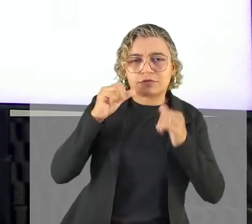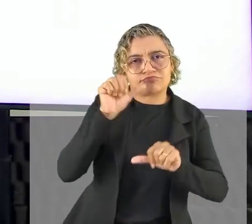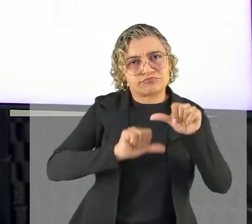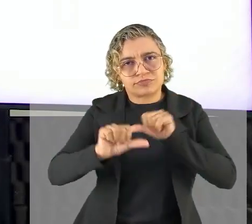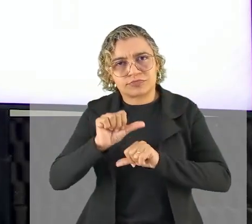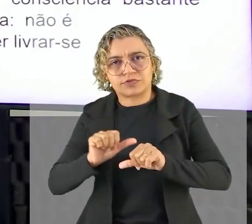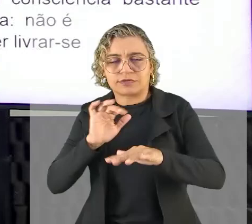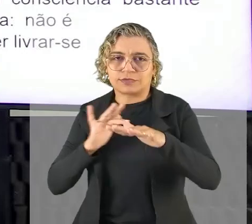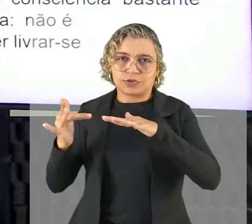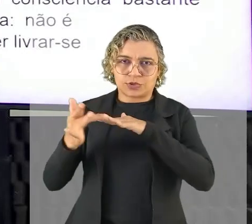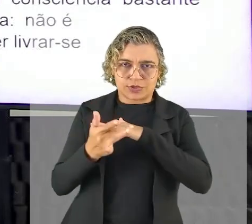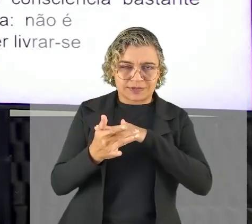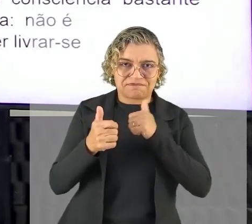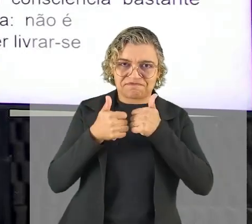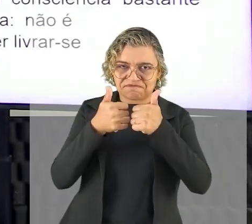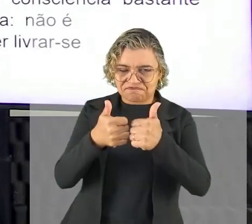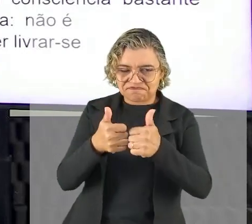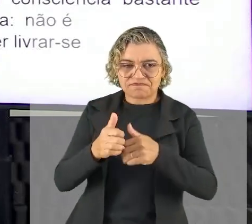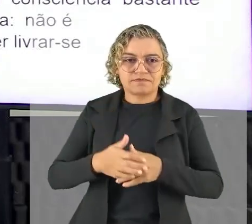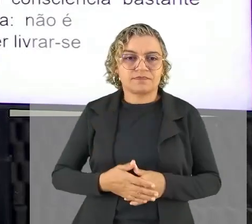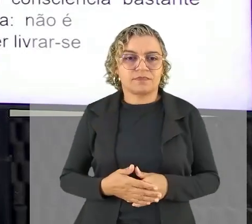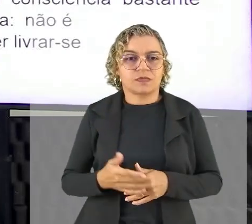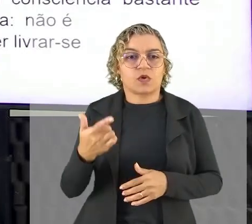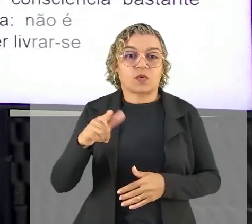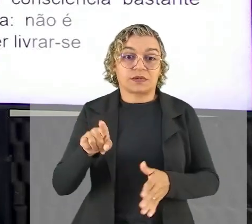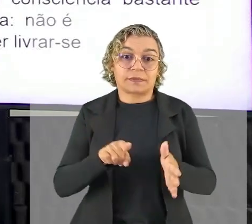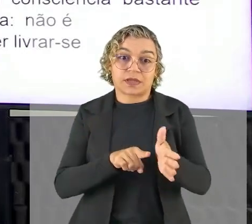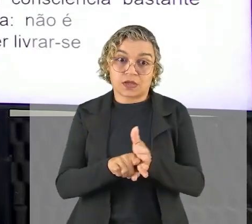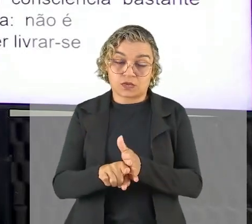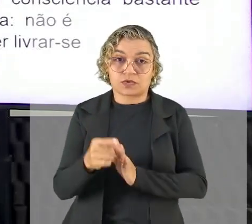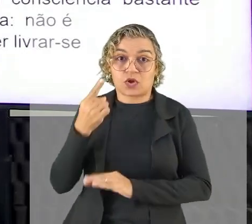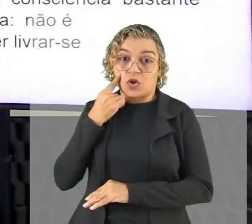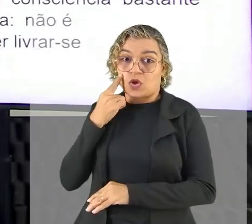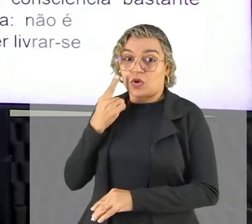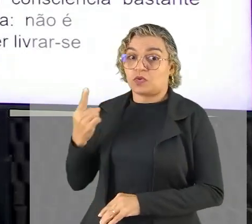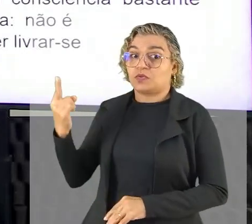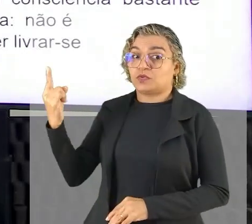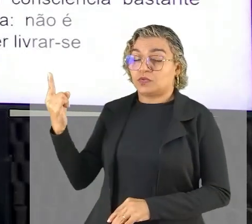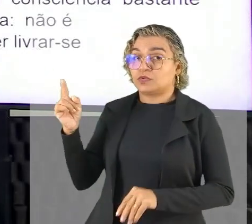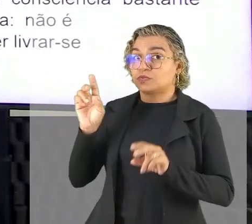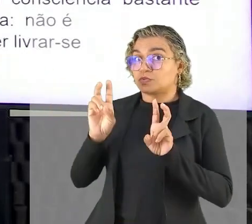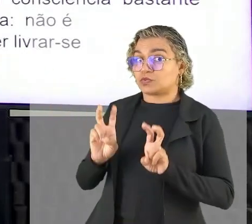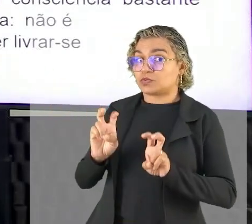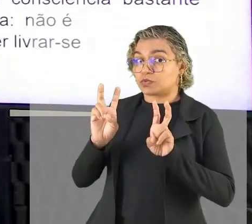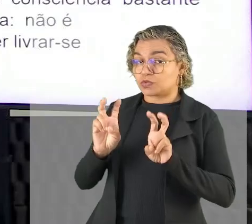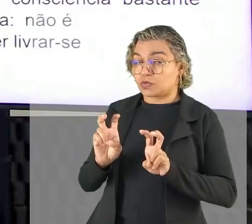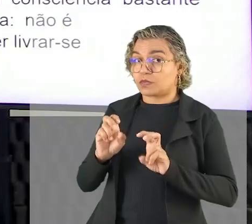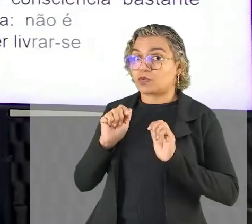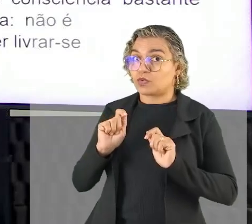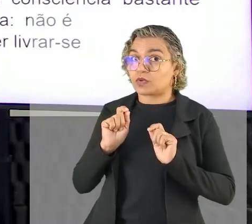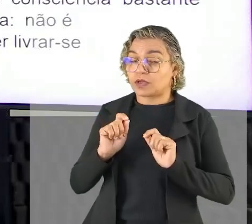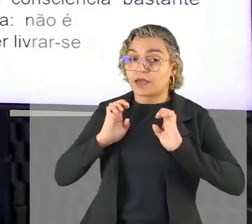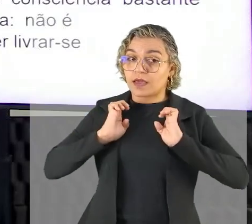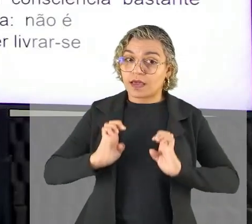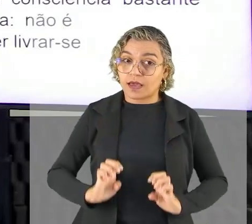Beleza? Vamos para mais uma questão? Agora, essa é uma questão que trata sobre a ética kantiana.